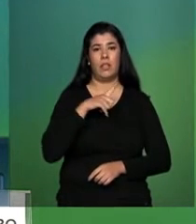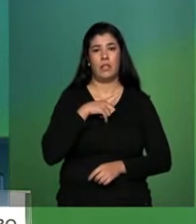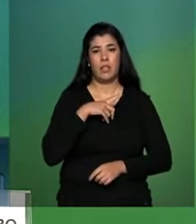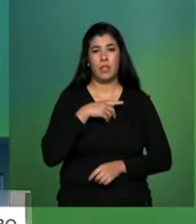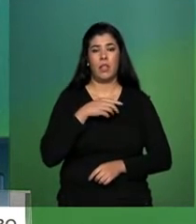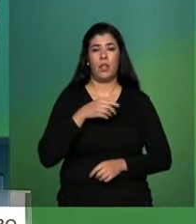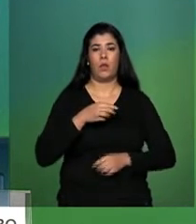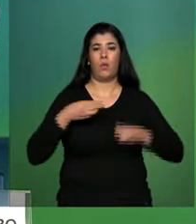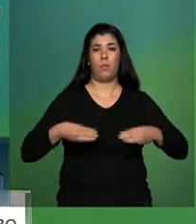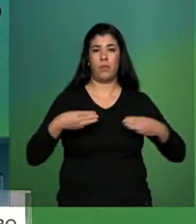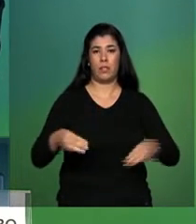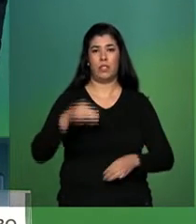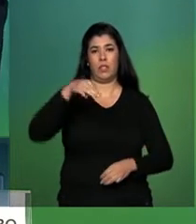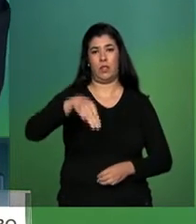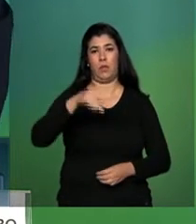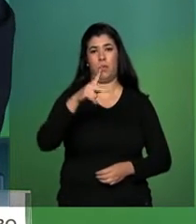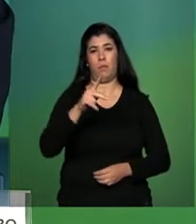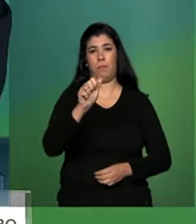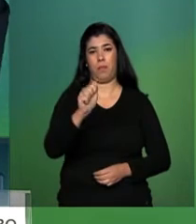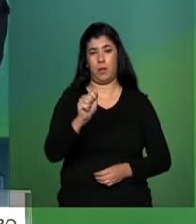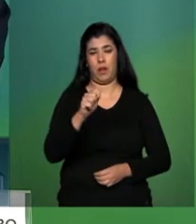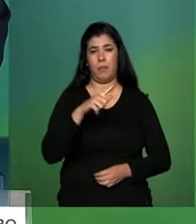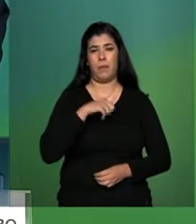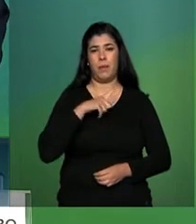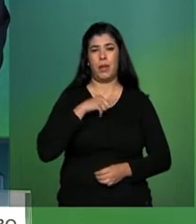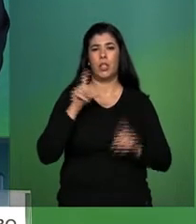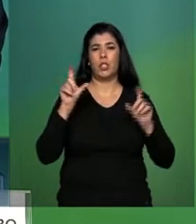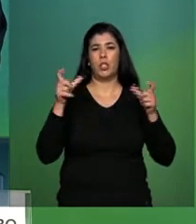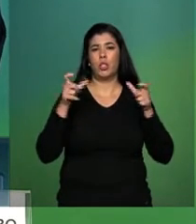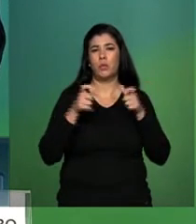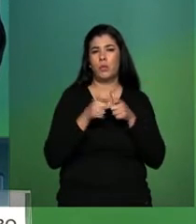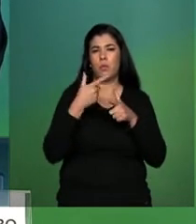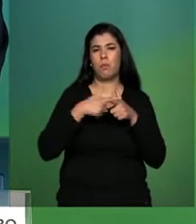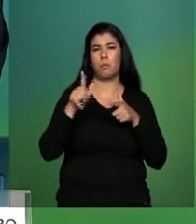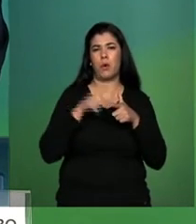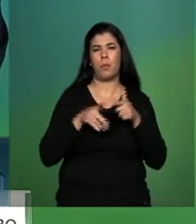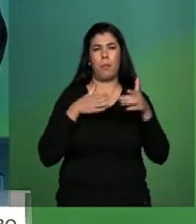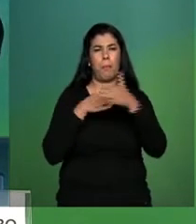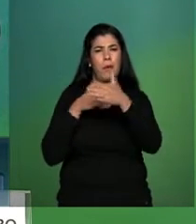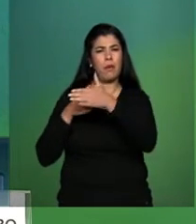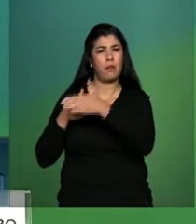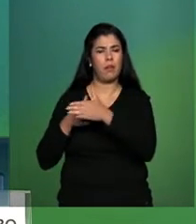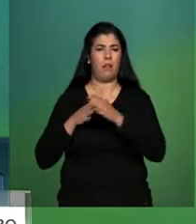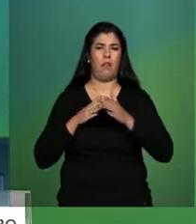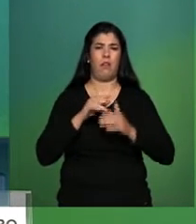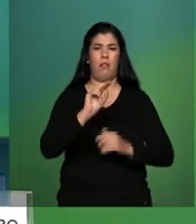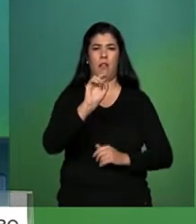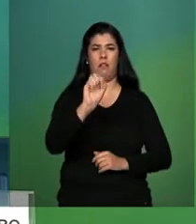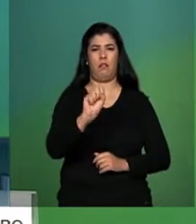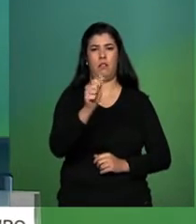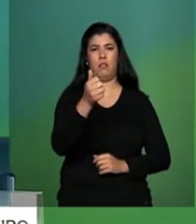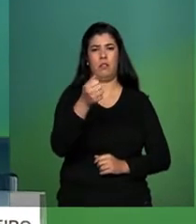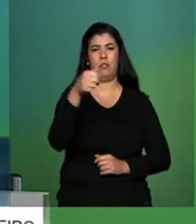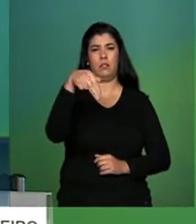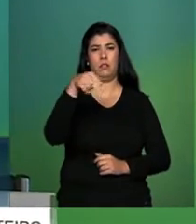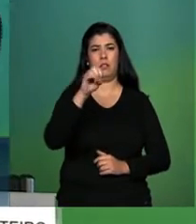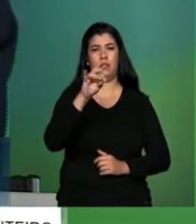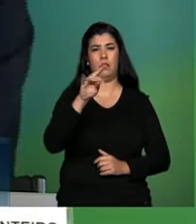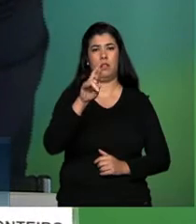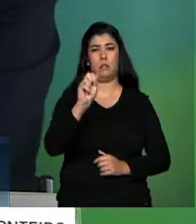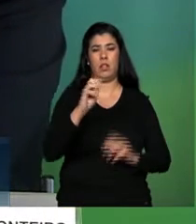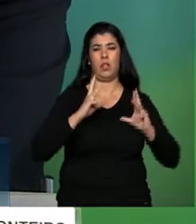para remover barreiras sanitárias que estão sendo ainda impostas e que dificultam o acesso